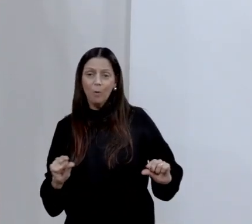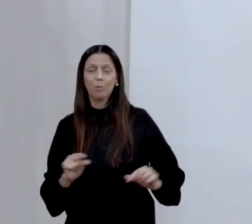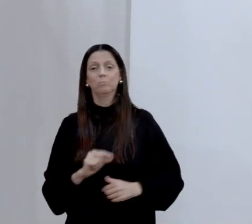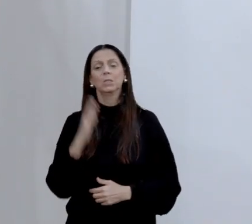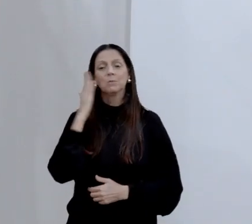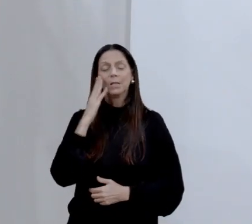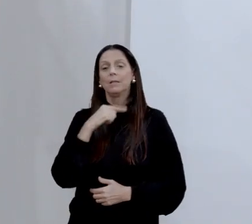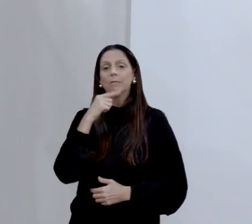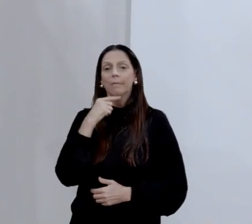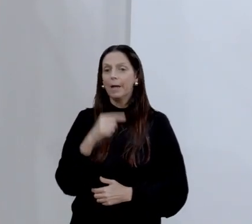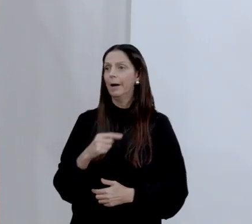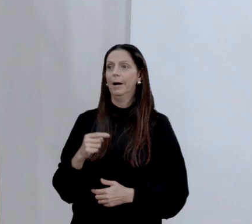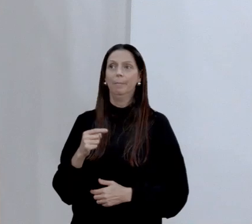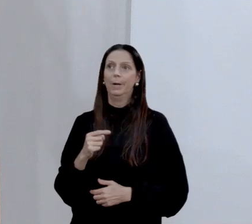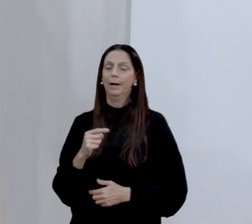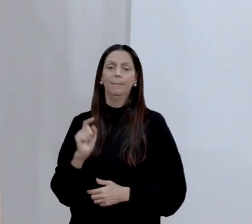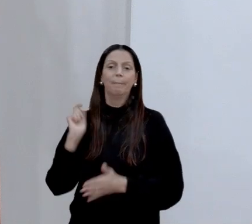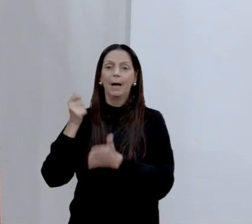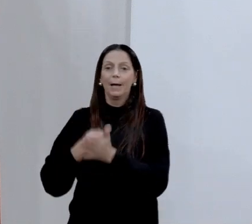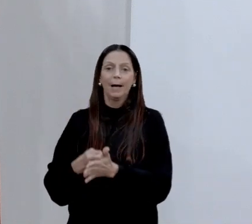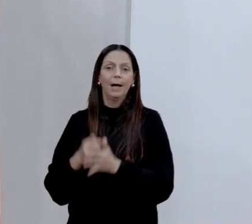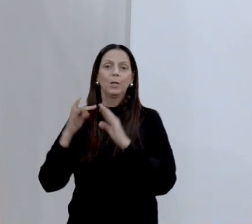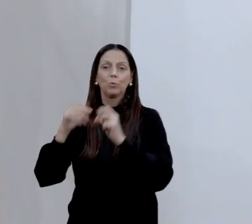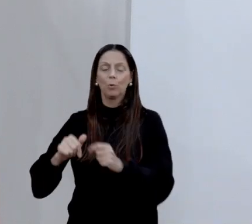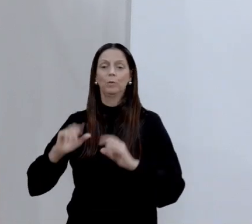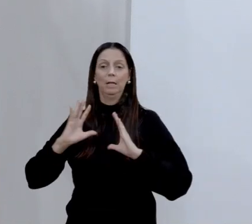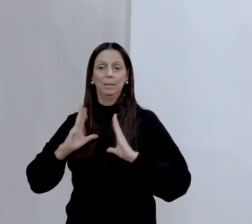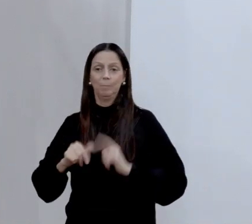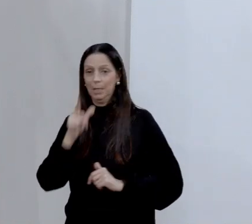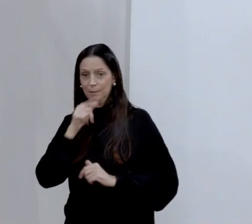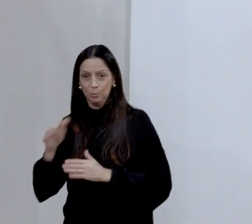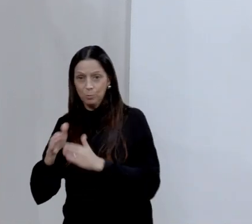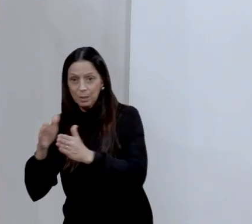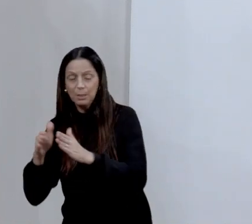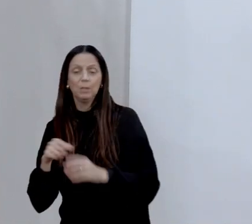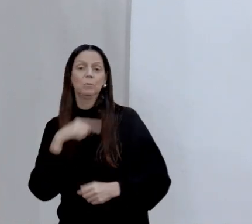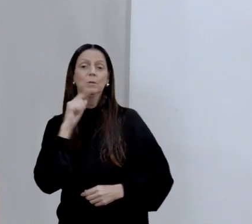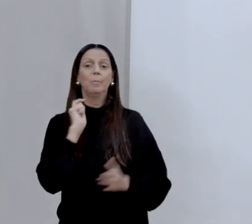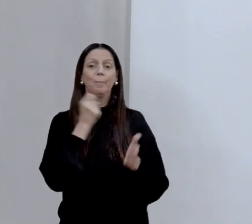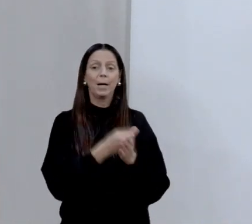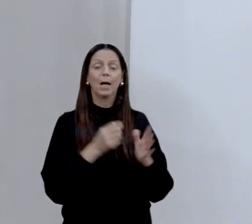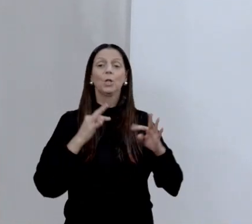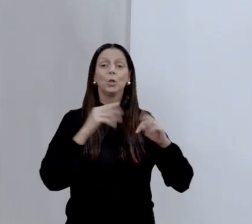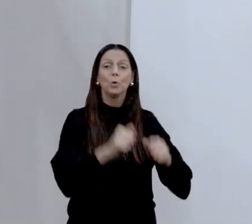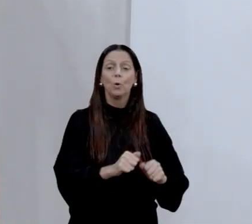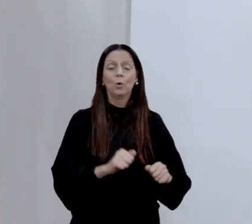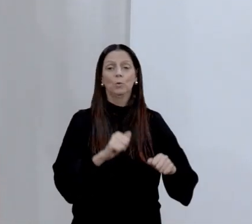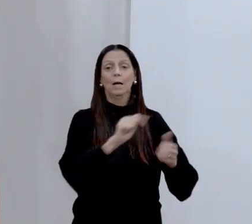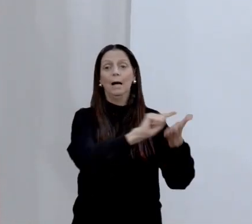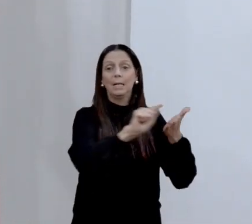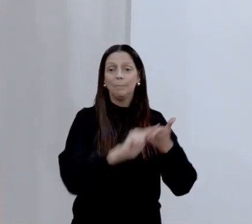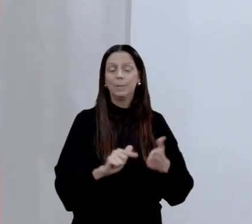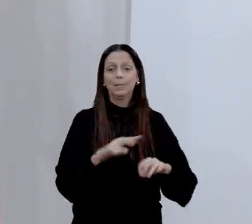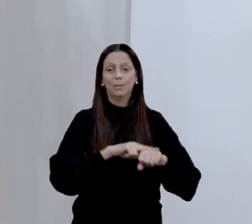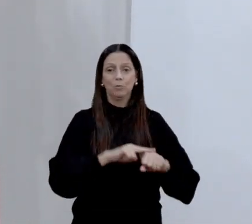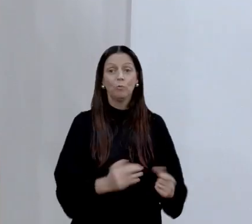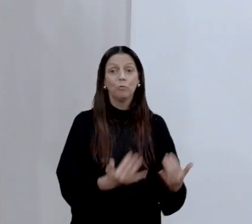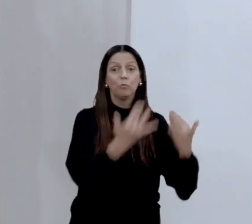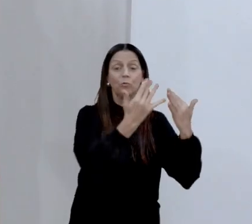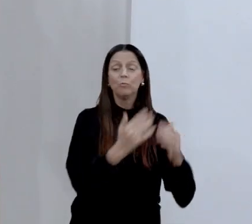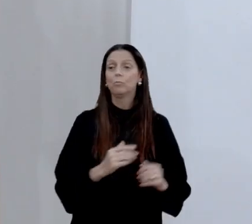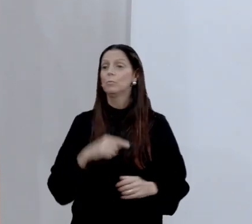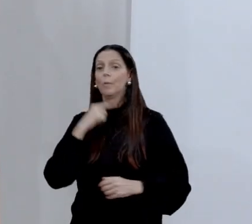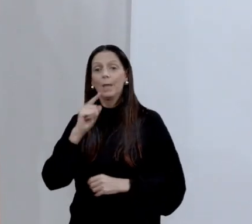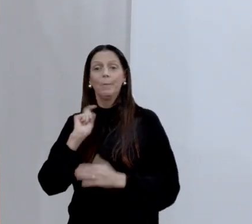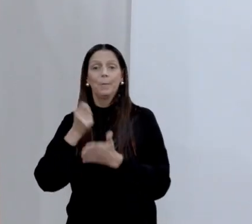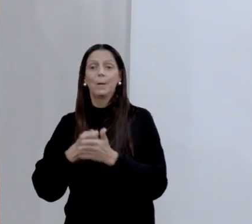nossa cidade, não tem recursos para roçar todas as ruas que merecem uma roçada na nossa cidade, mas então vamos priorizar os locais que têm mais adensamento e